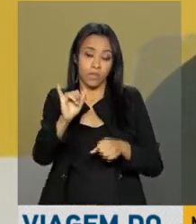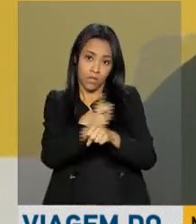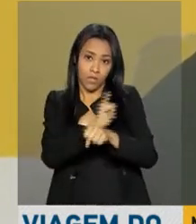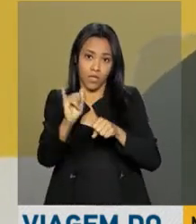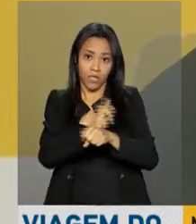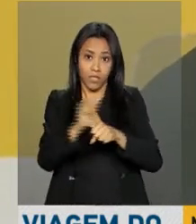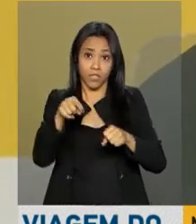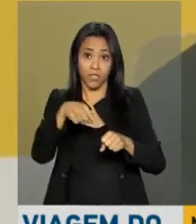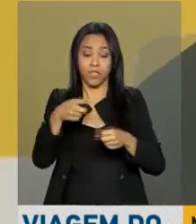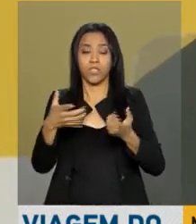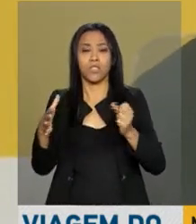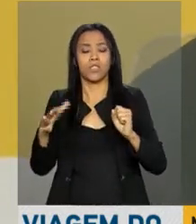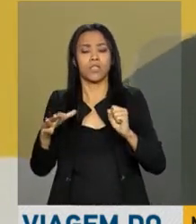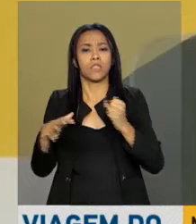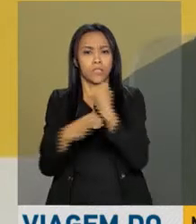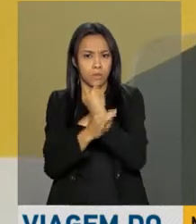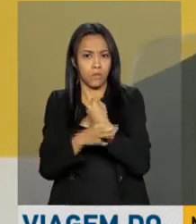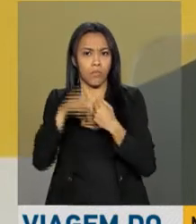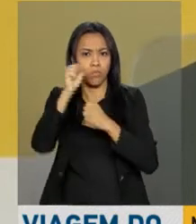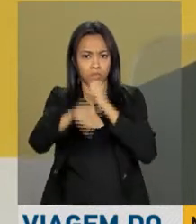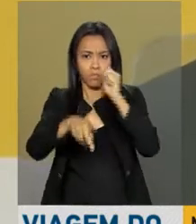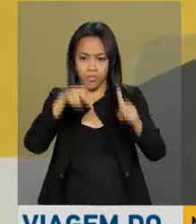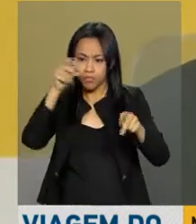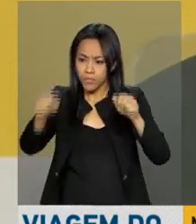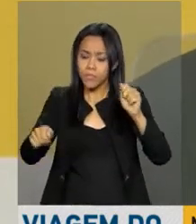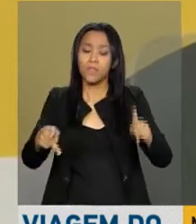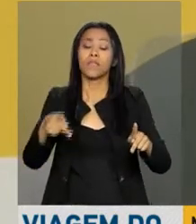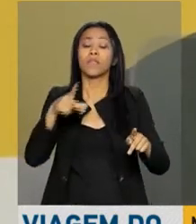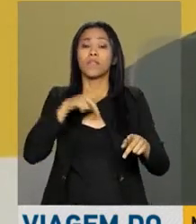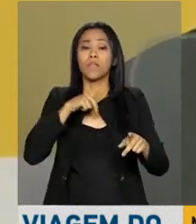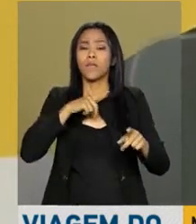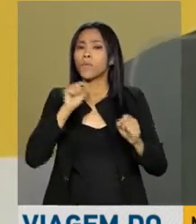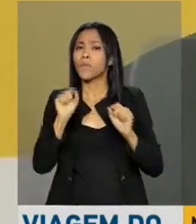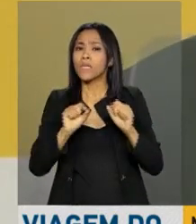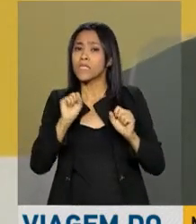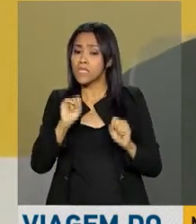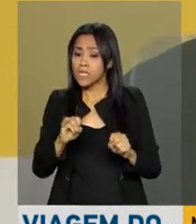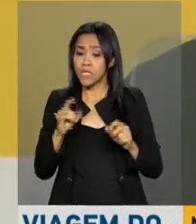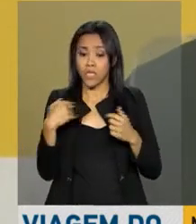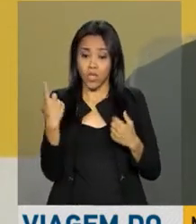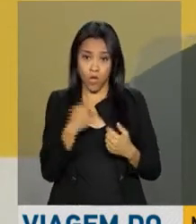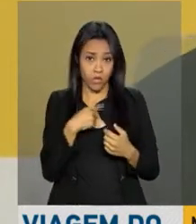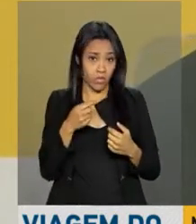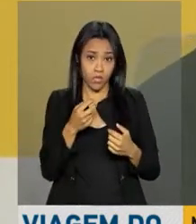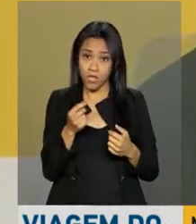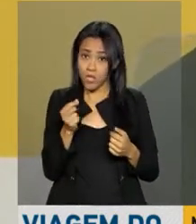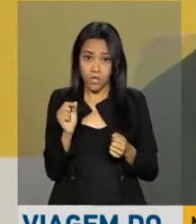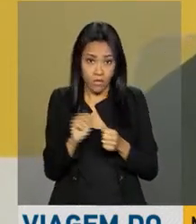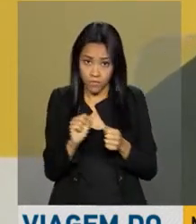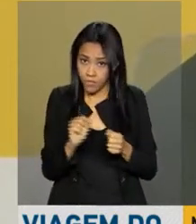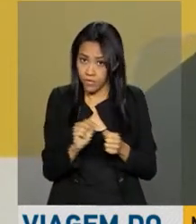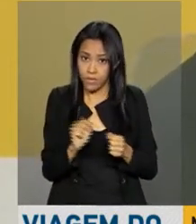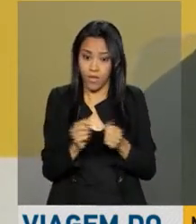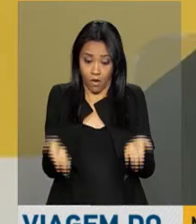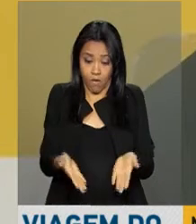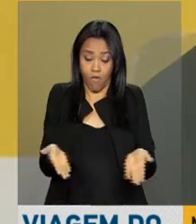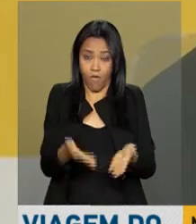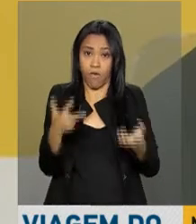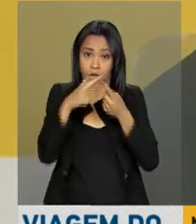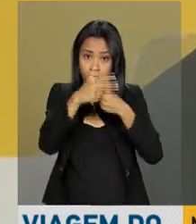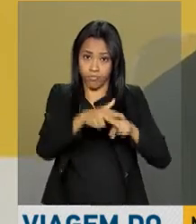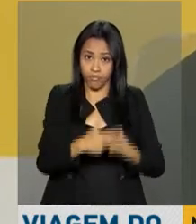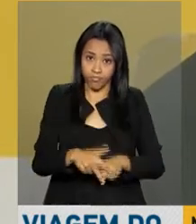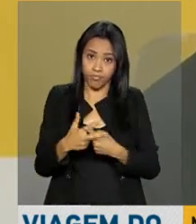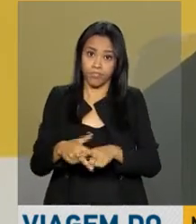contábil numérica aritmética de que se não fizermos a reformulação da previdência